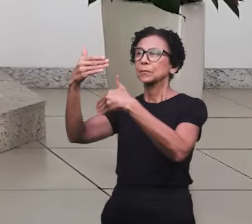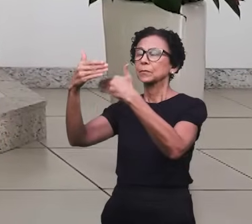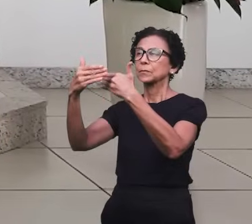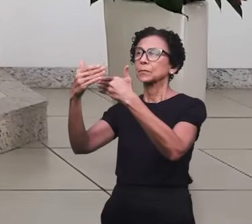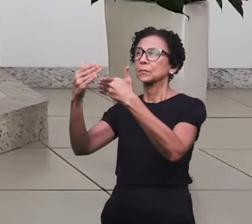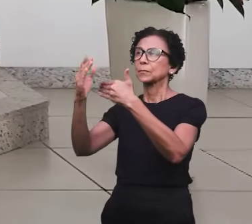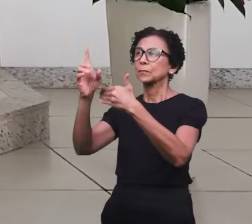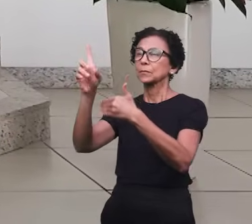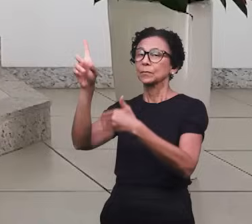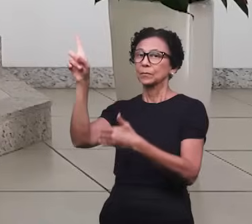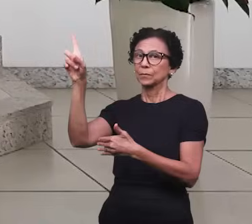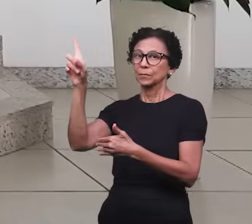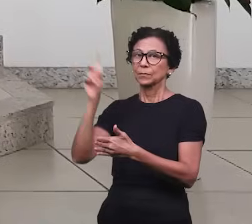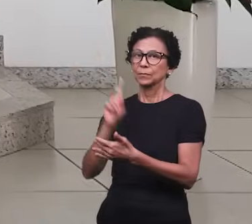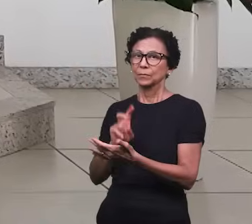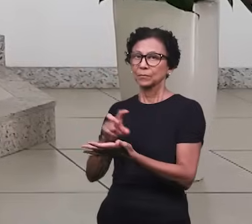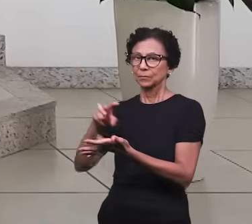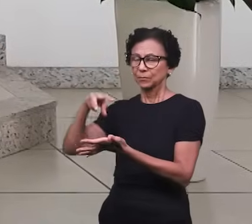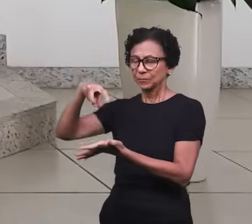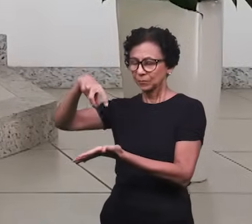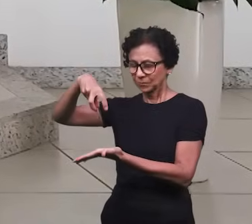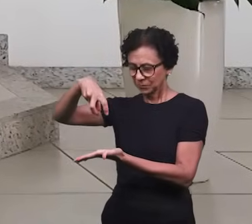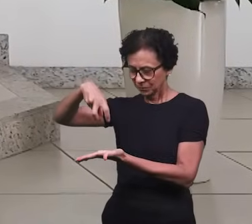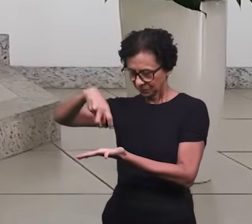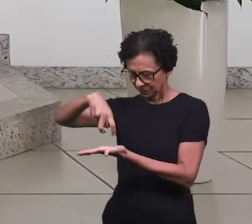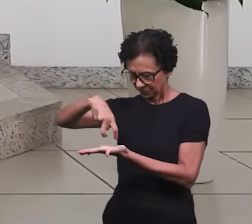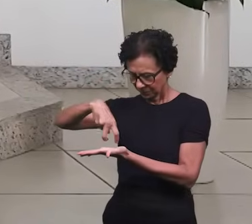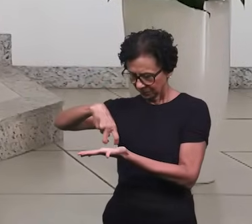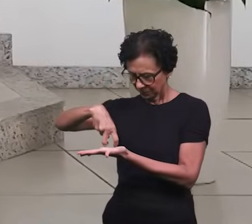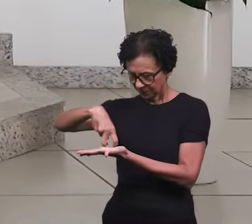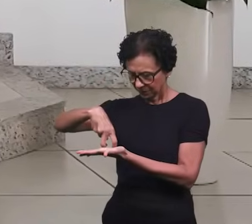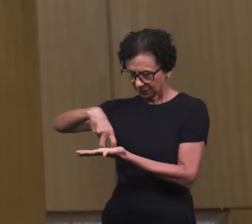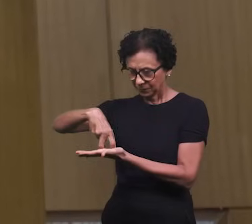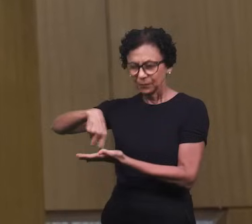diante de Deus,